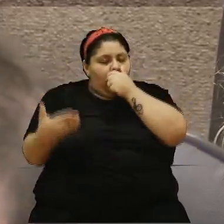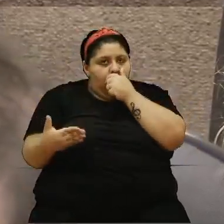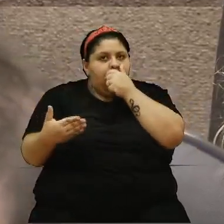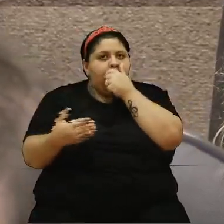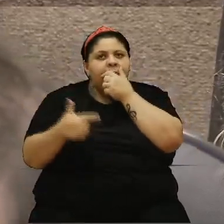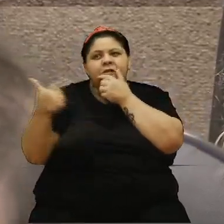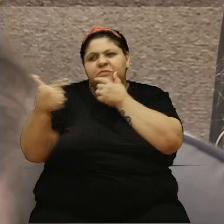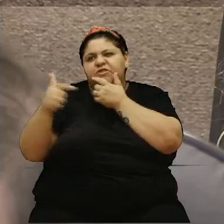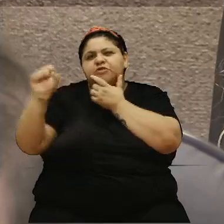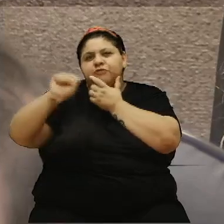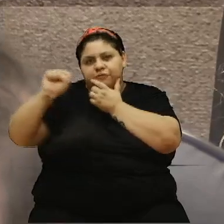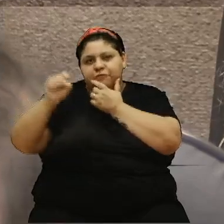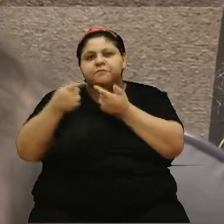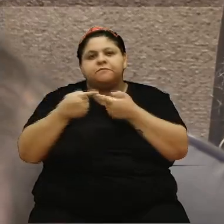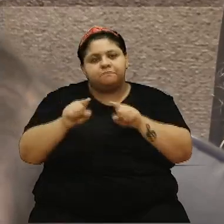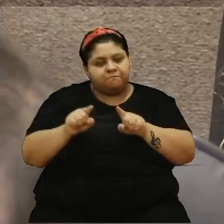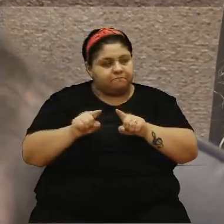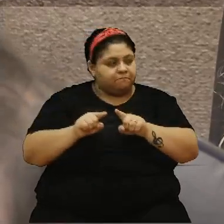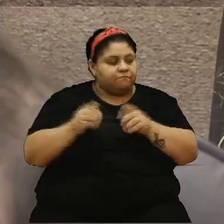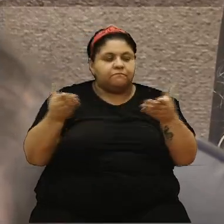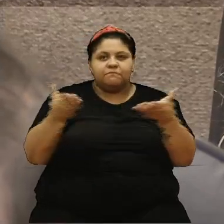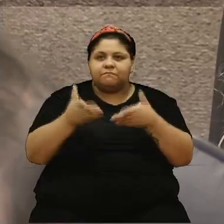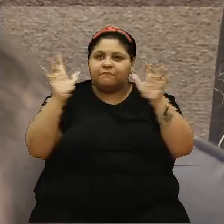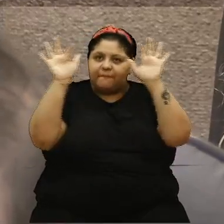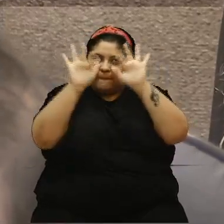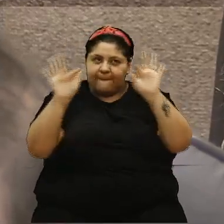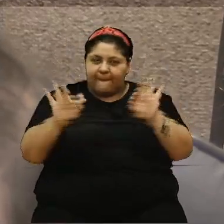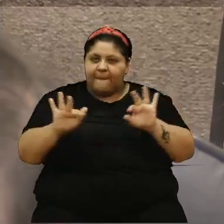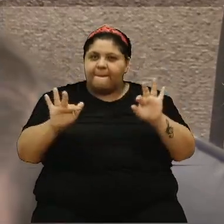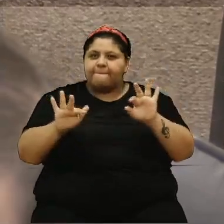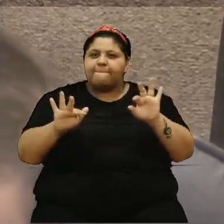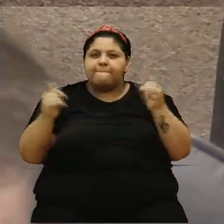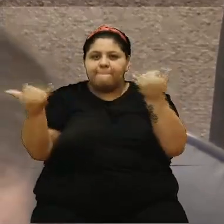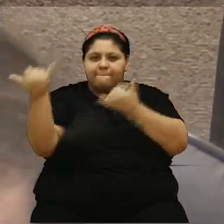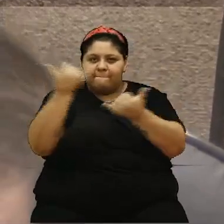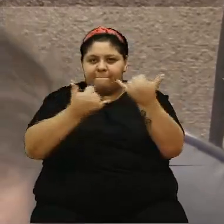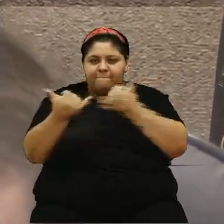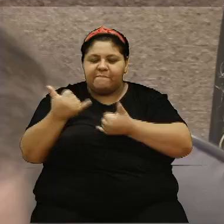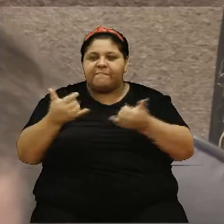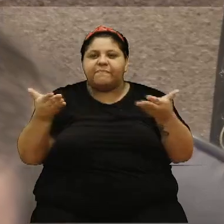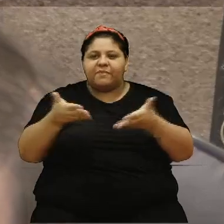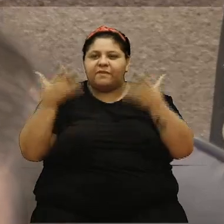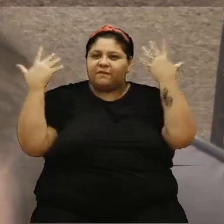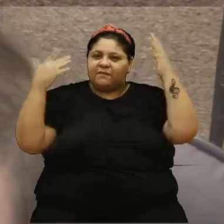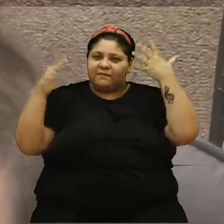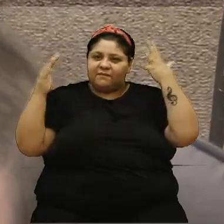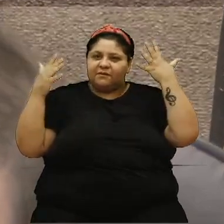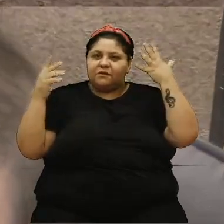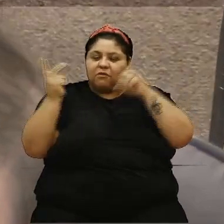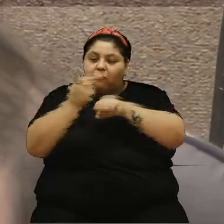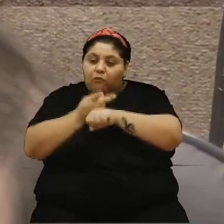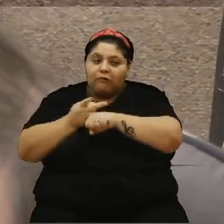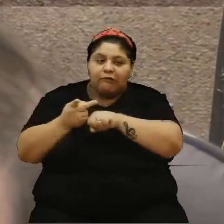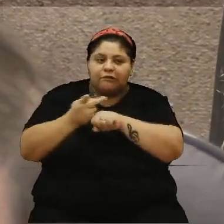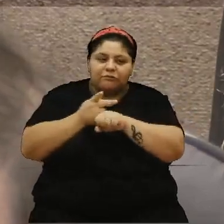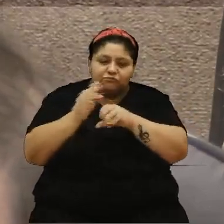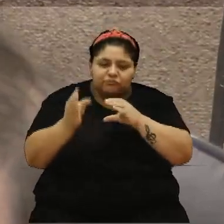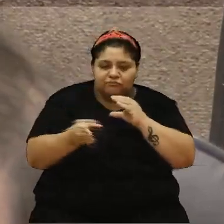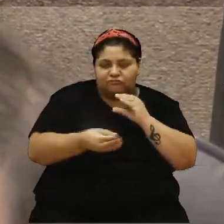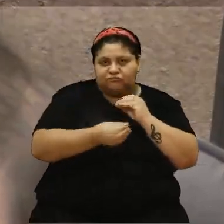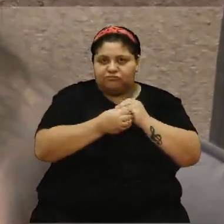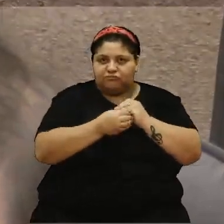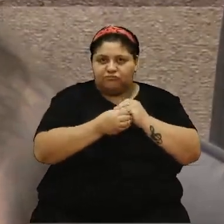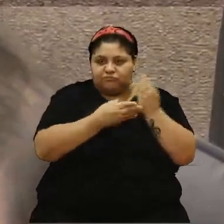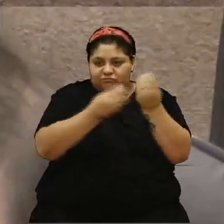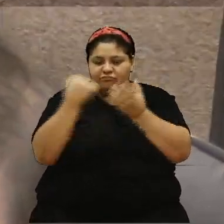segundo semestre, mas a gente fica muito feliz com a notícia e quero lhe parabenizar por em busca das emendas que são